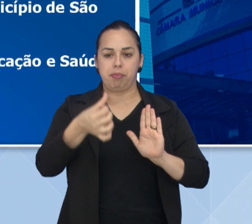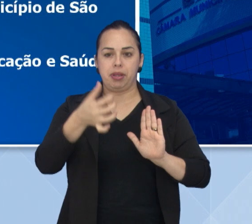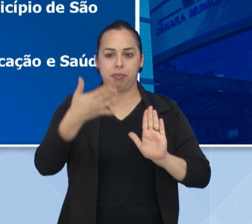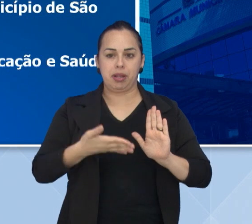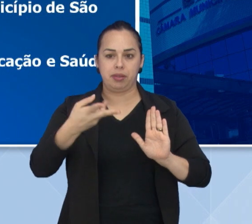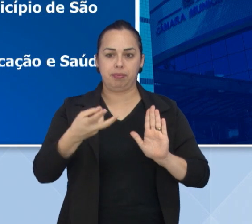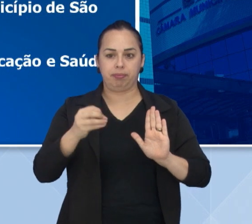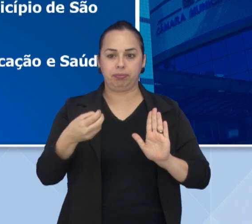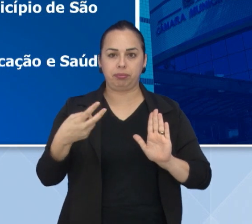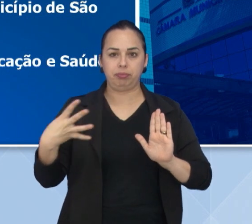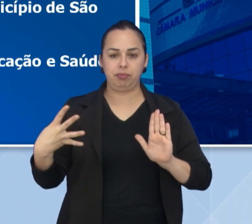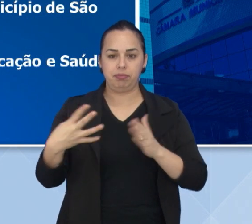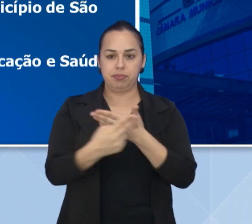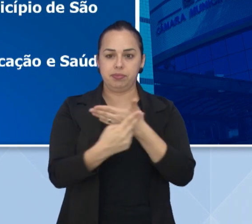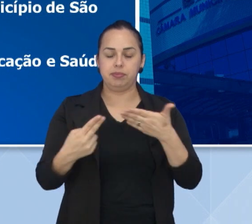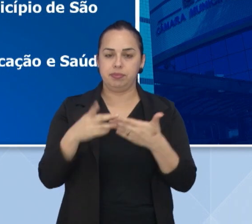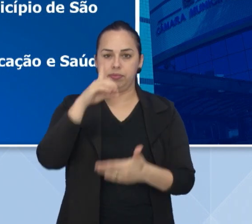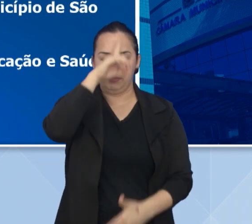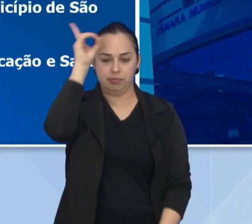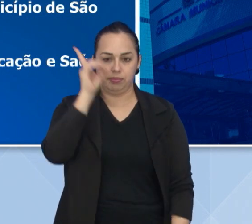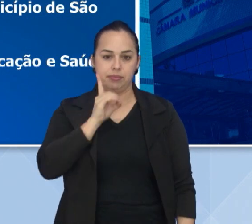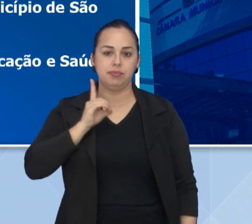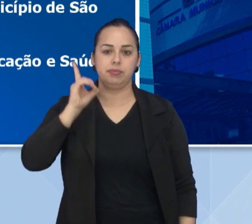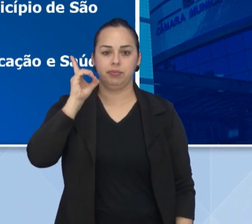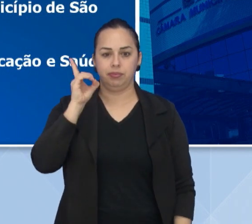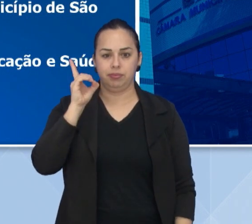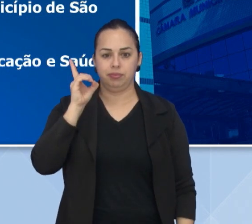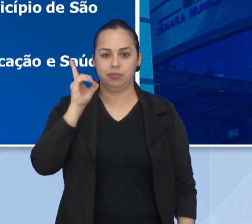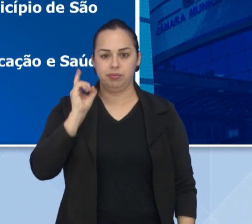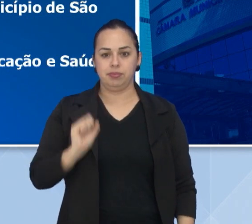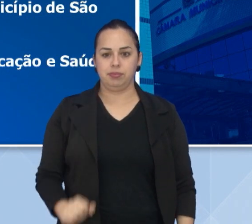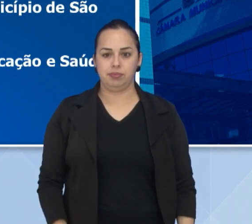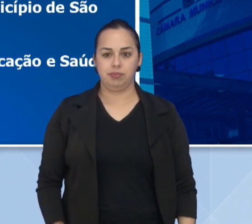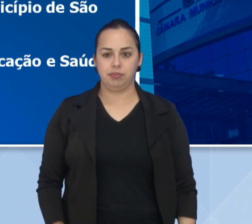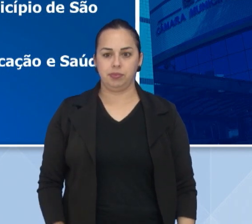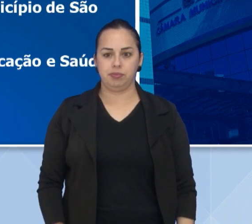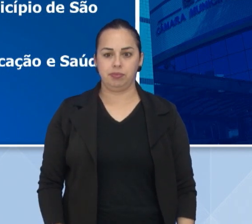156/2024. Autoria, vereadora Dulce Rita.